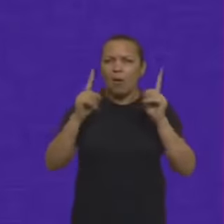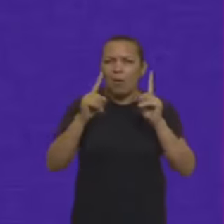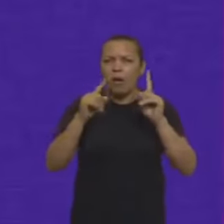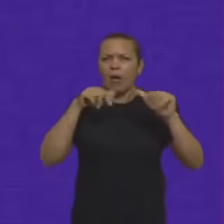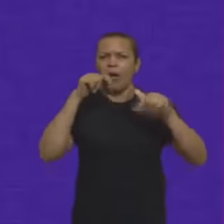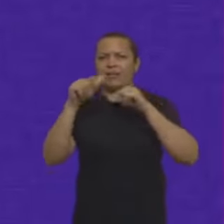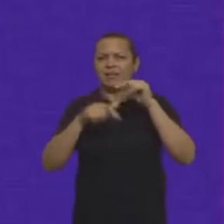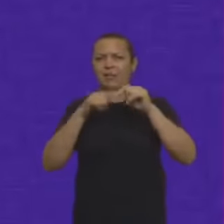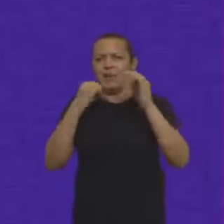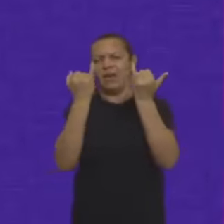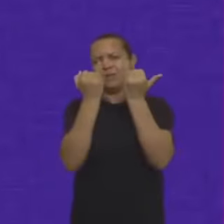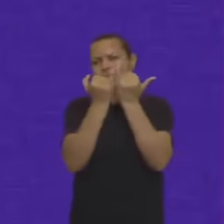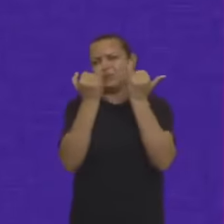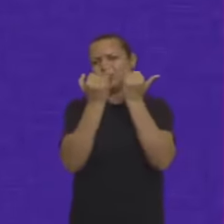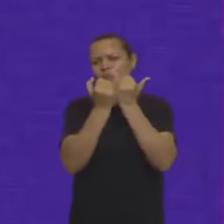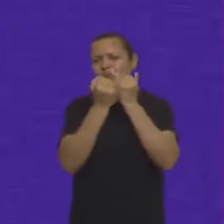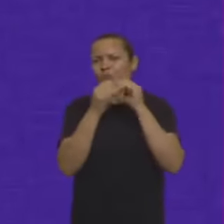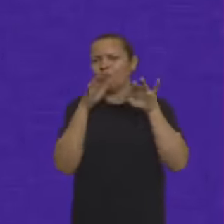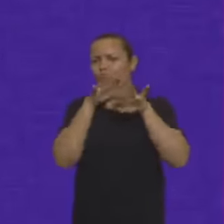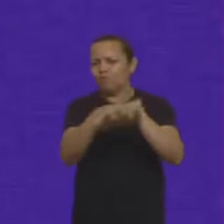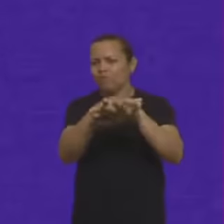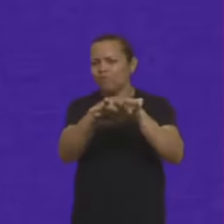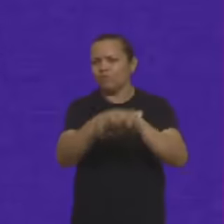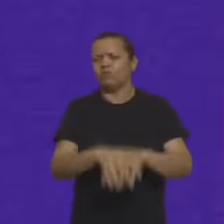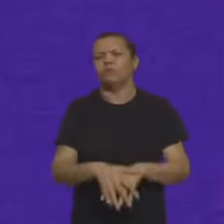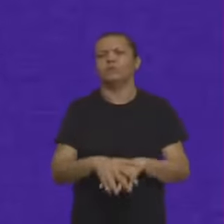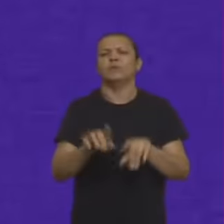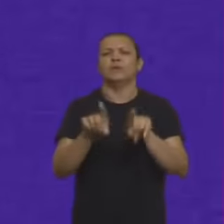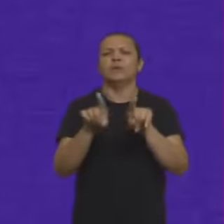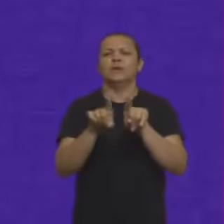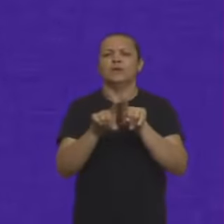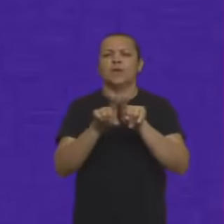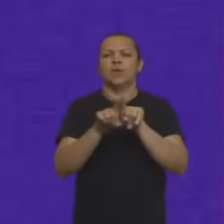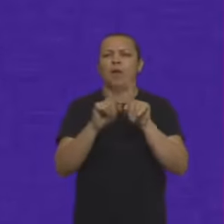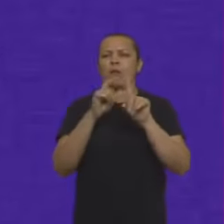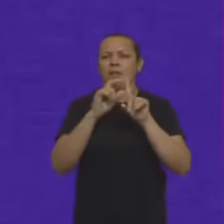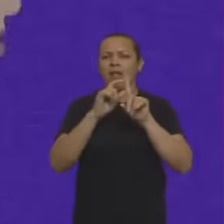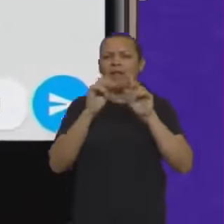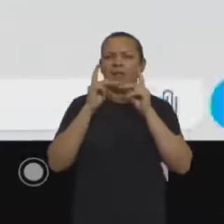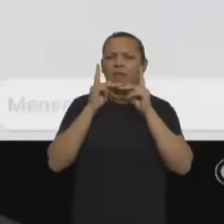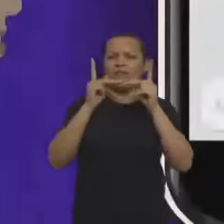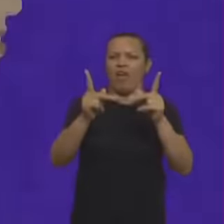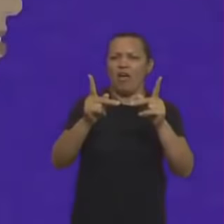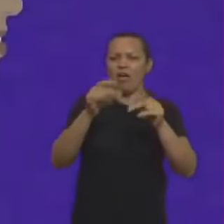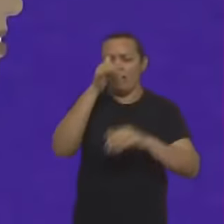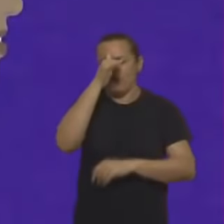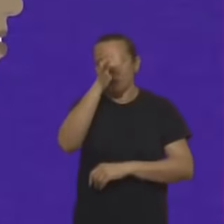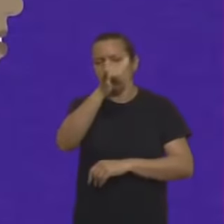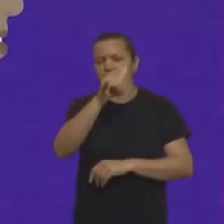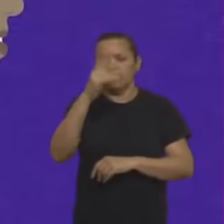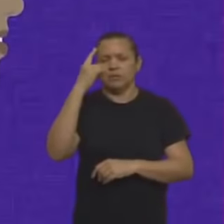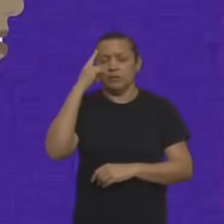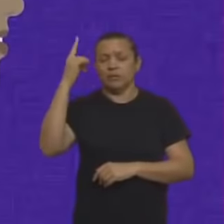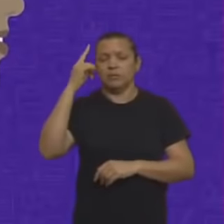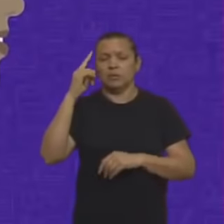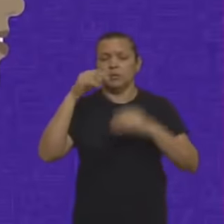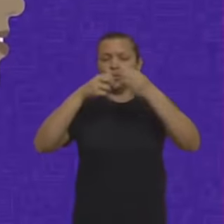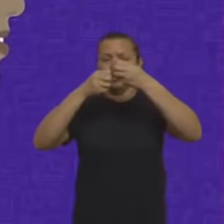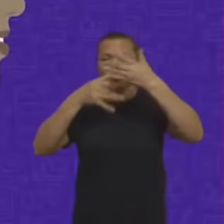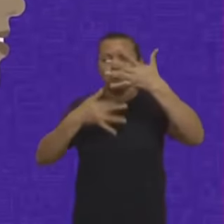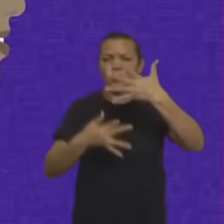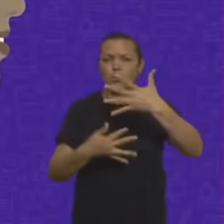sem fofocas, ofensas e, claro, sem palavrões. Lembramos sempre que o chat é um local